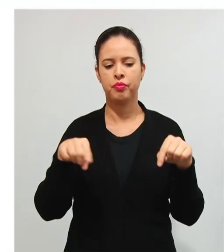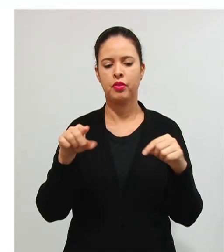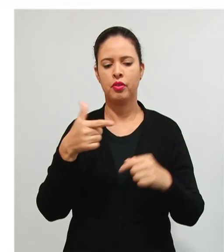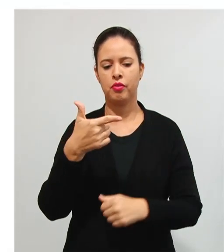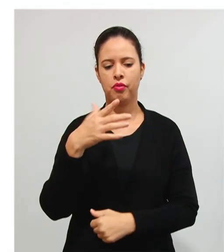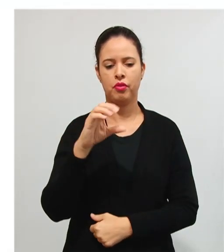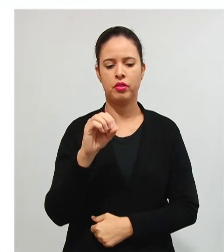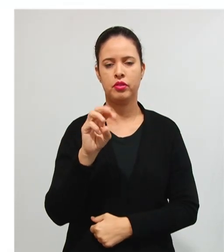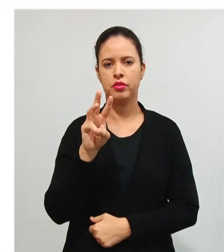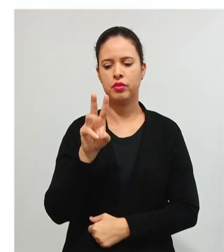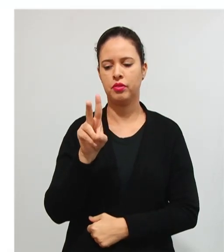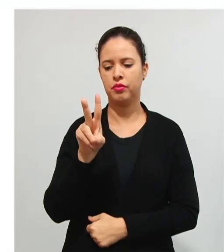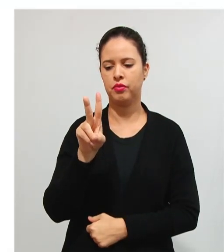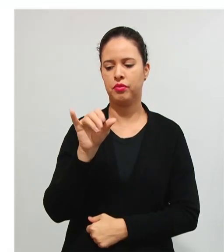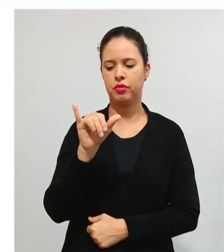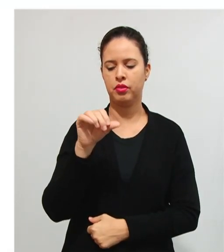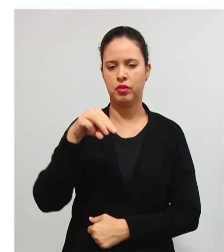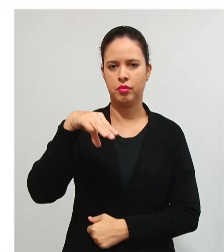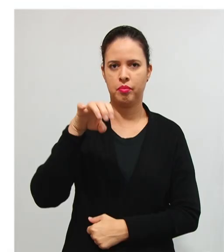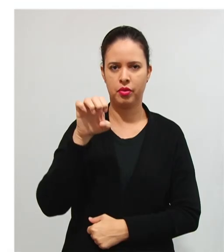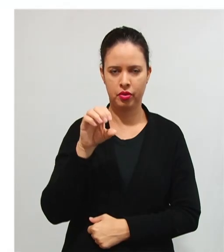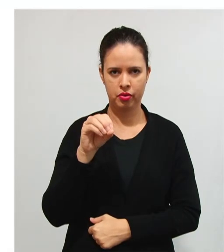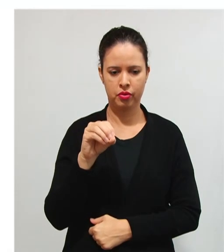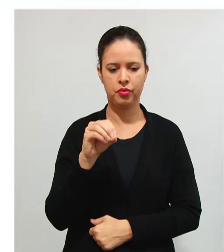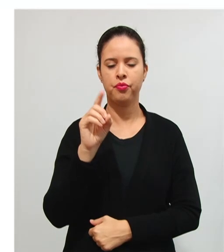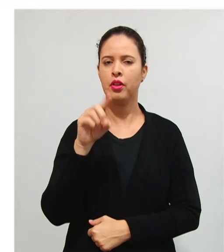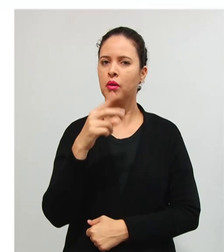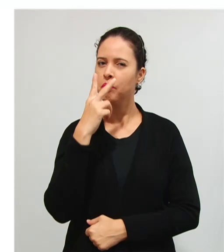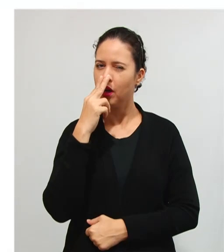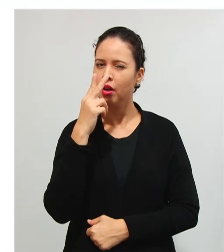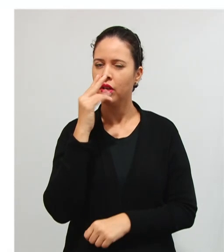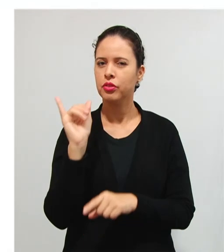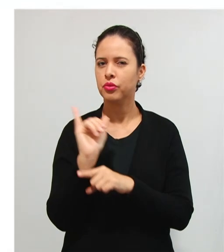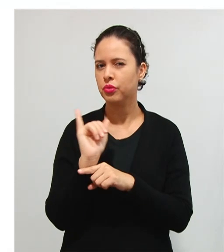uma plataforma de vídeo no estilo do YouTube.